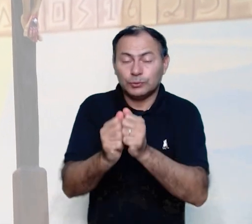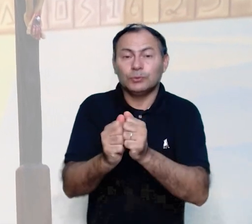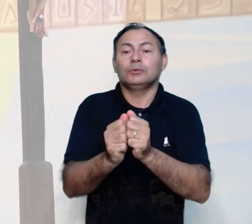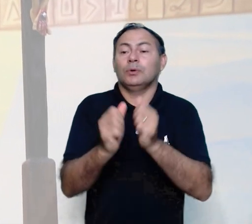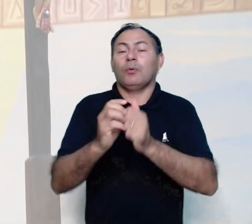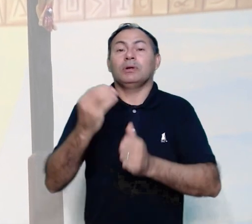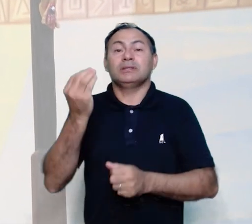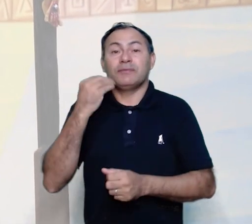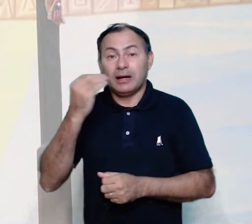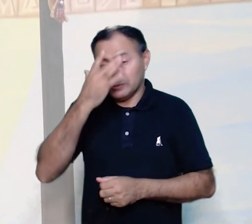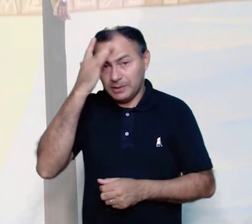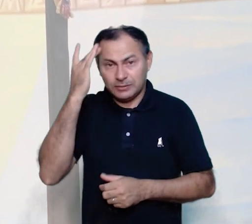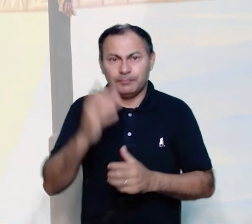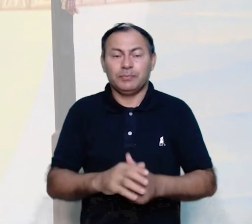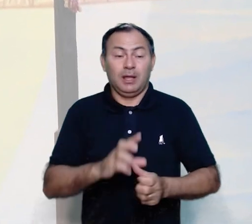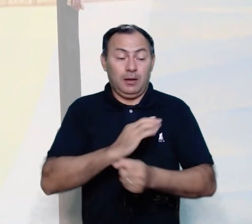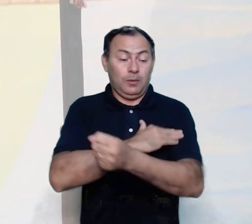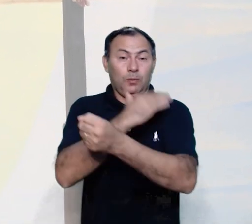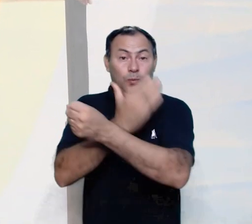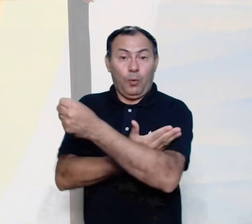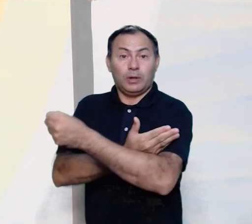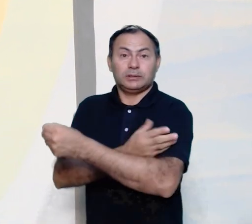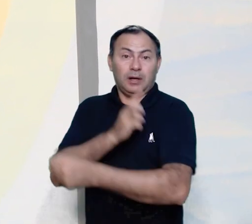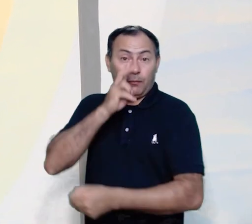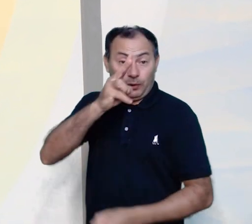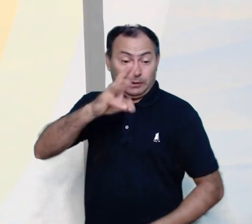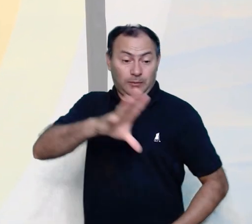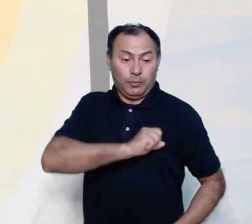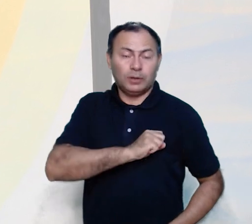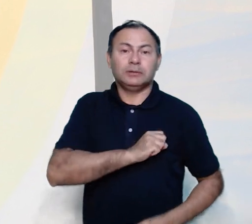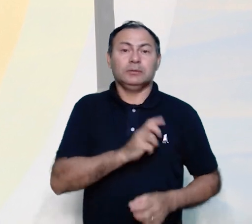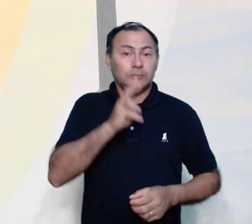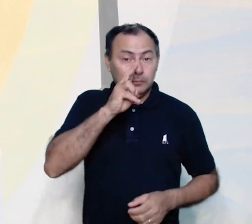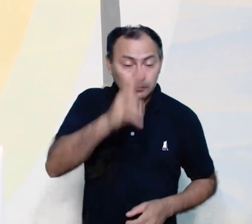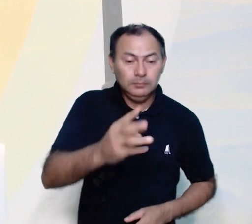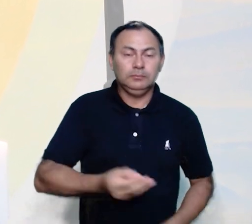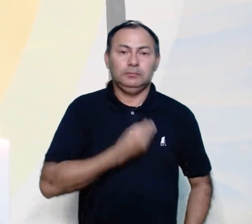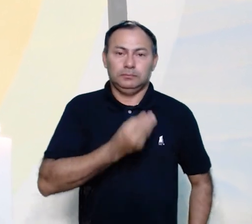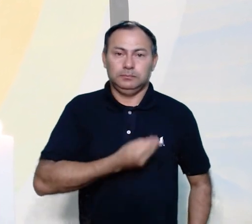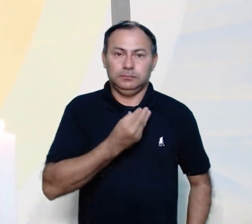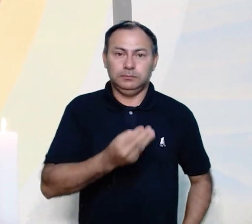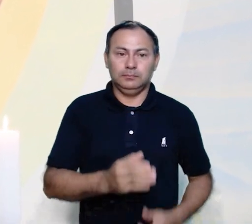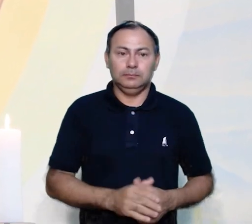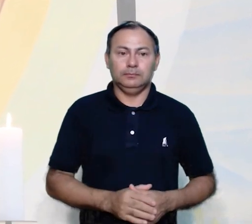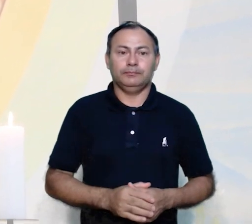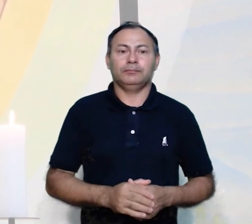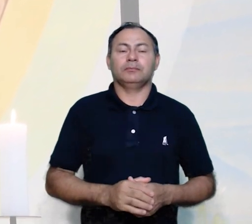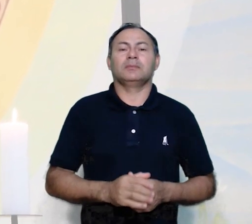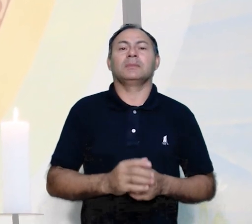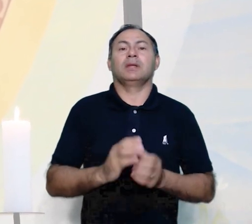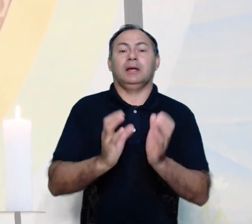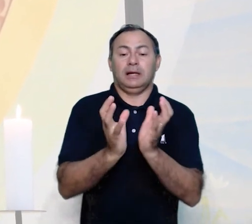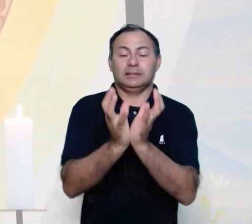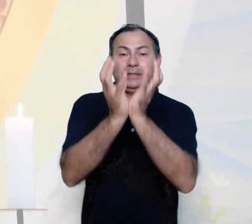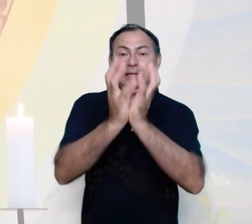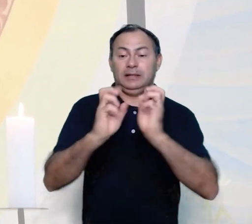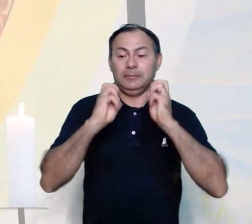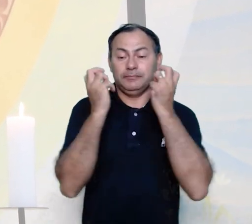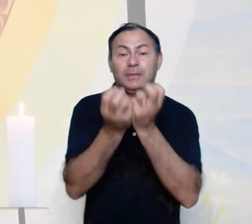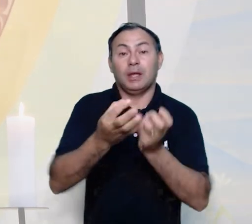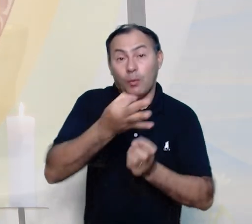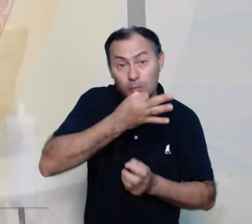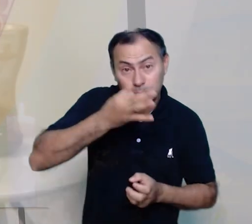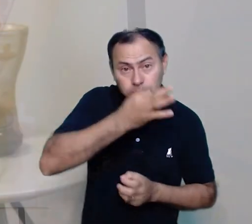faz fraco com os fracos. Força de amor que nutre a vida. A